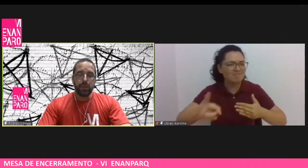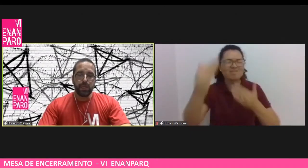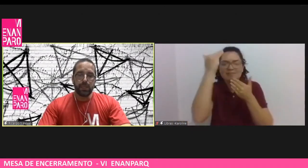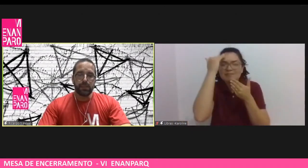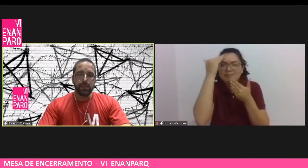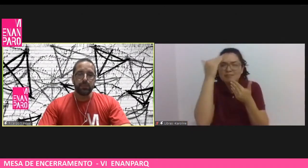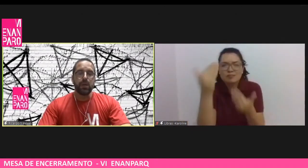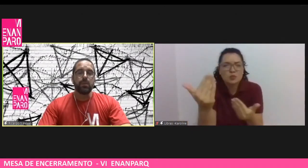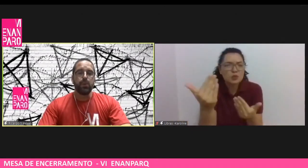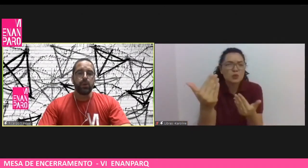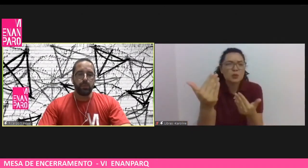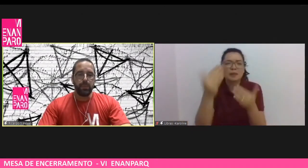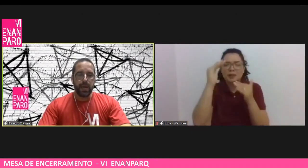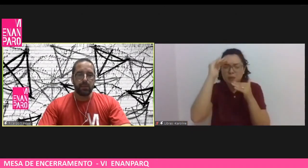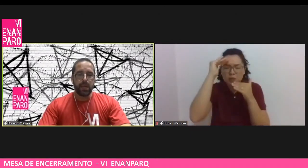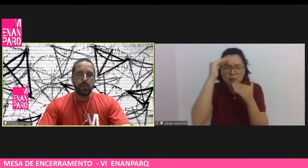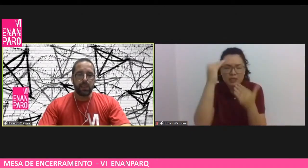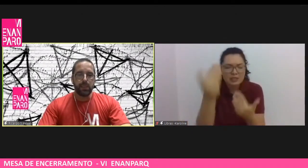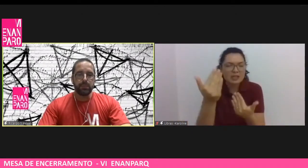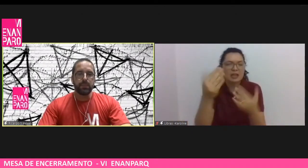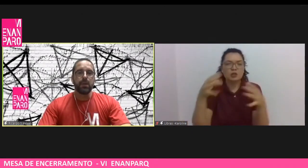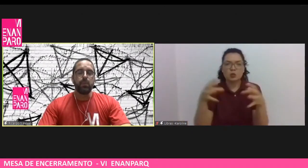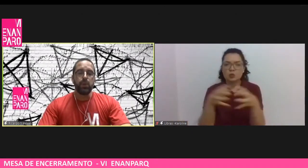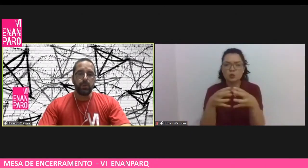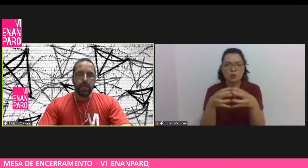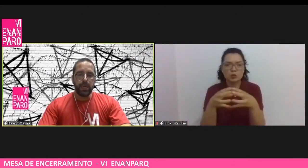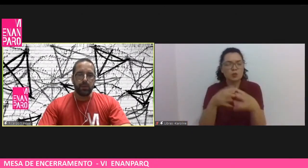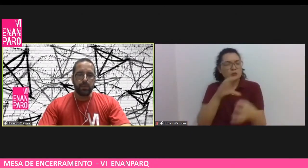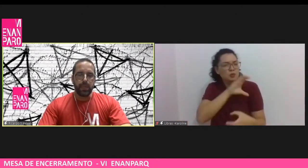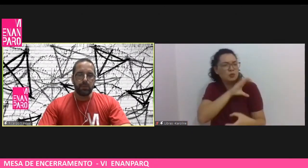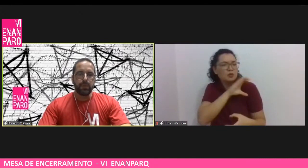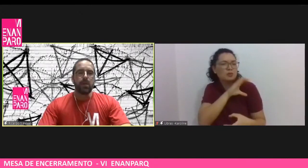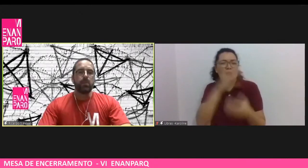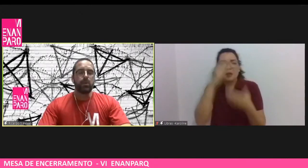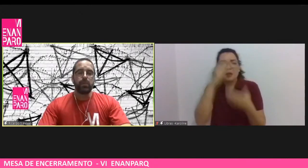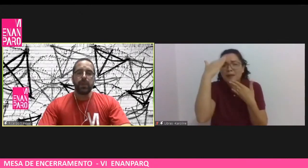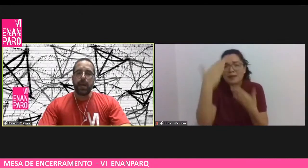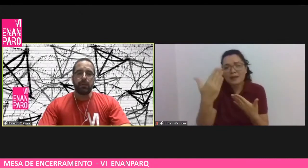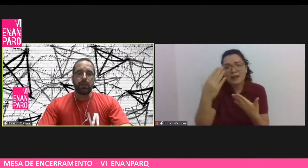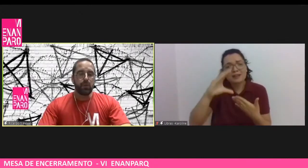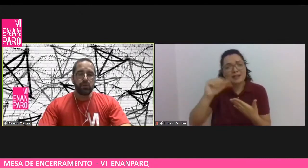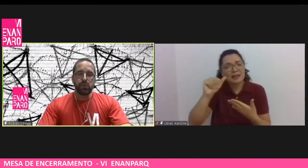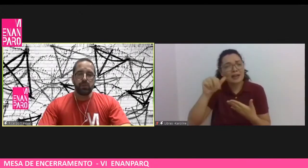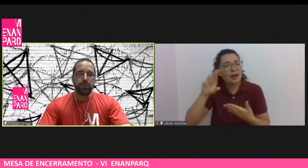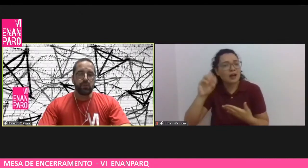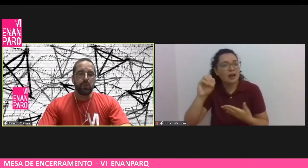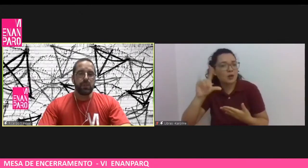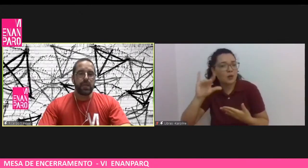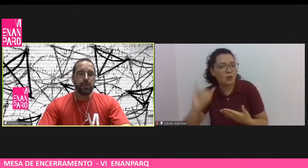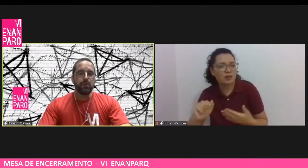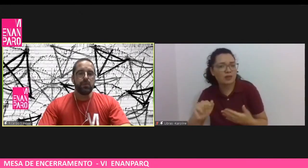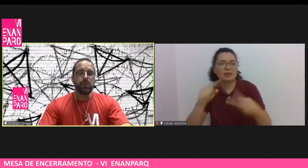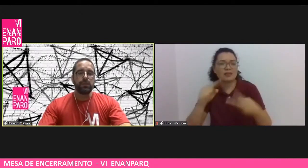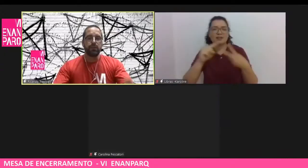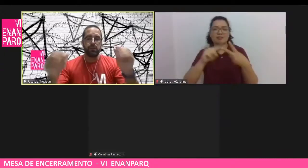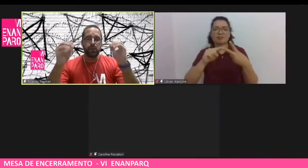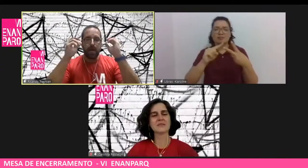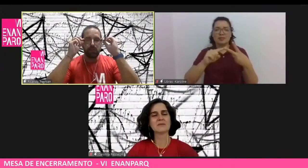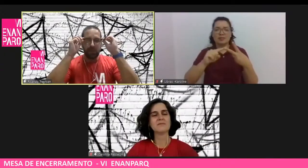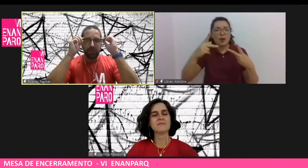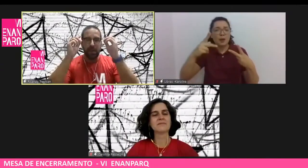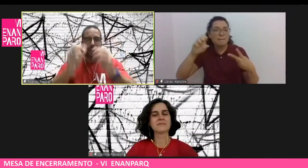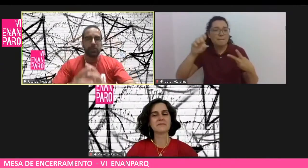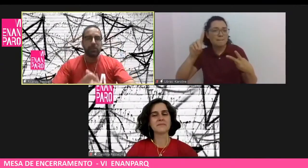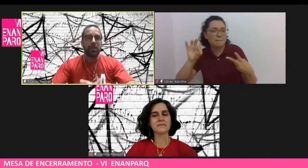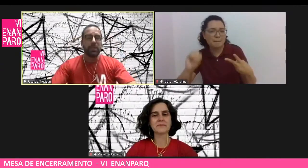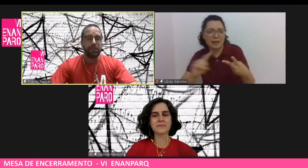toda a coordenação, muito obrigado, Carolina. Muito obrigado, Pedro. Muito obrigado a todos os professores, alunos e funcionários